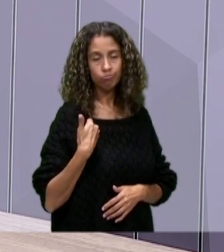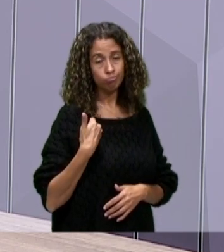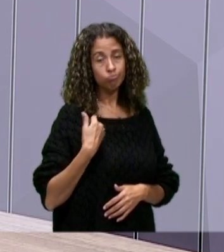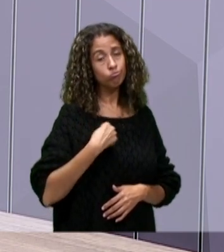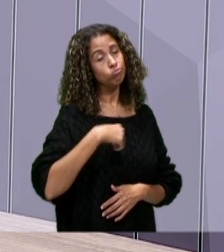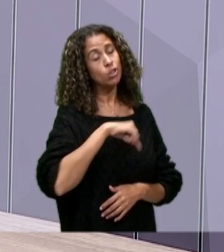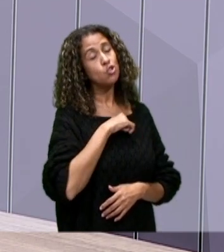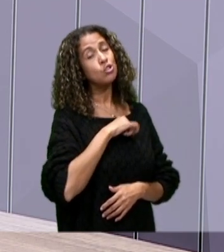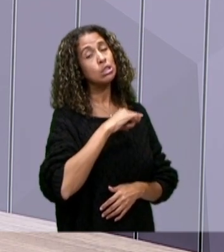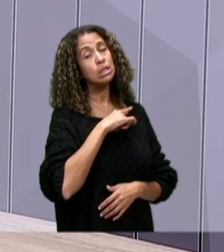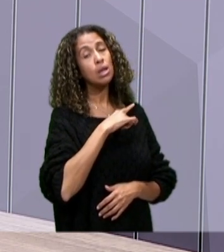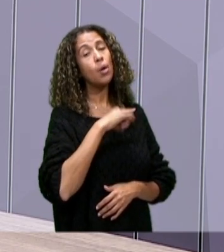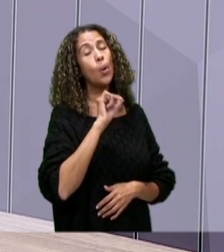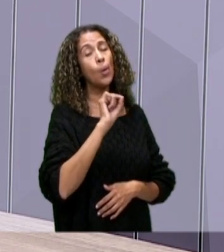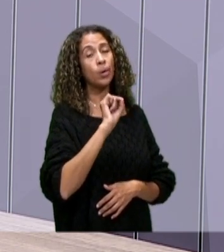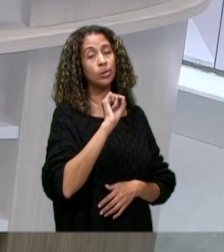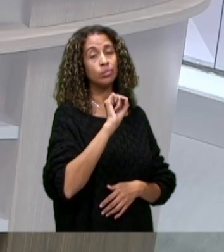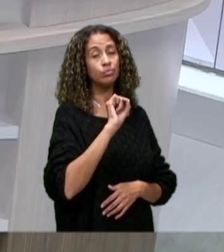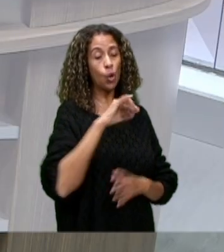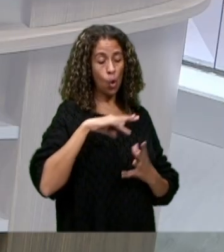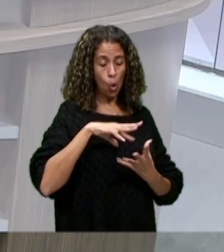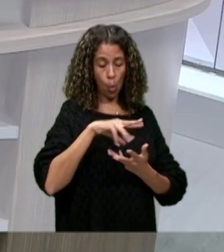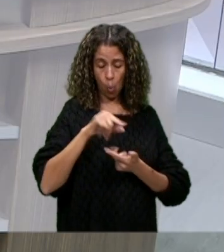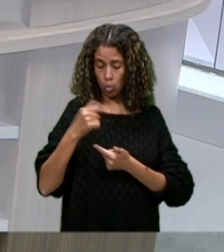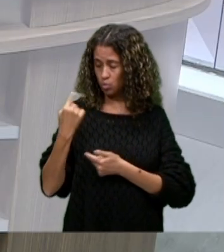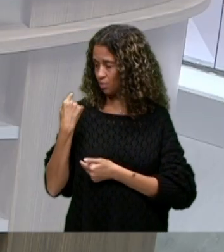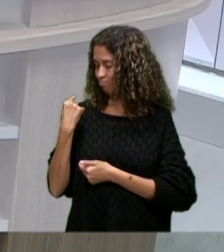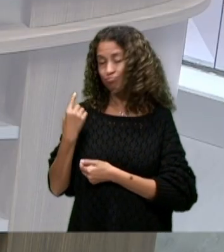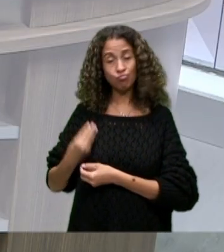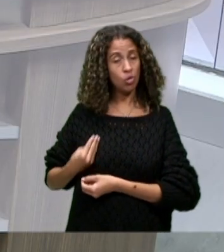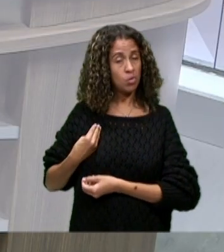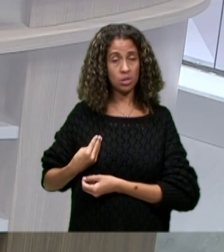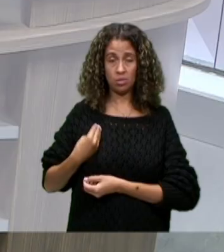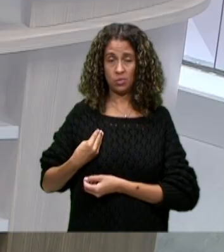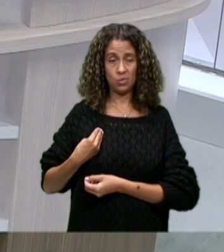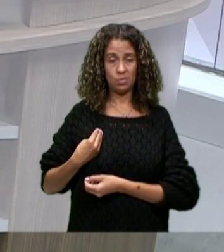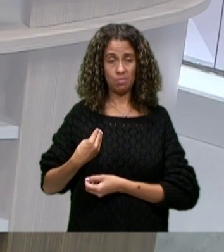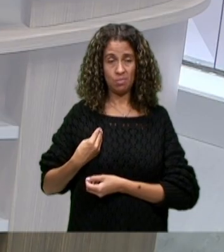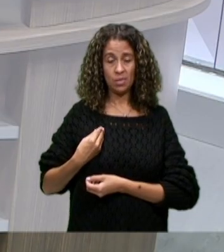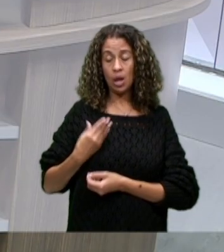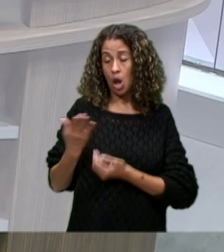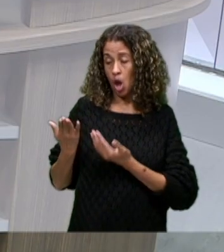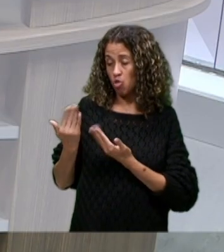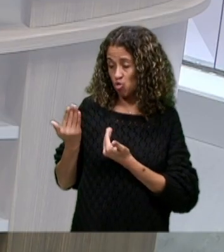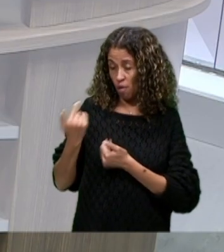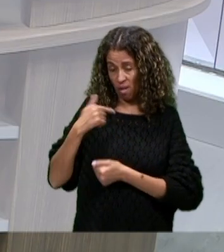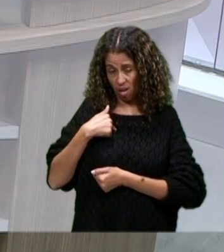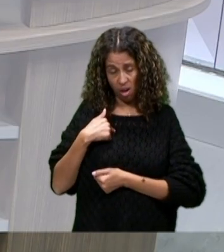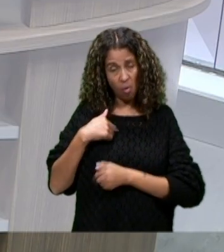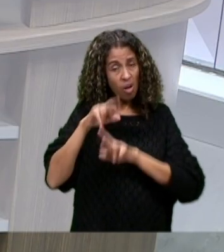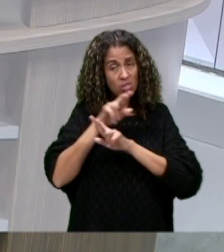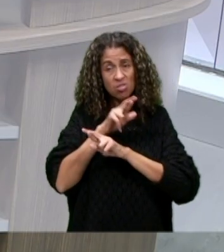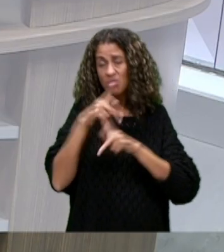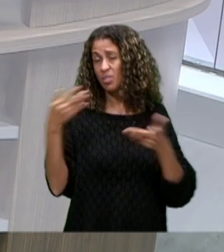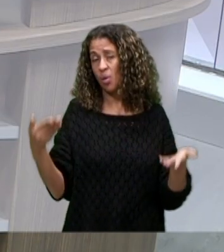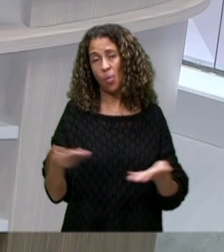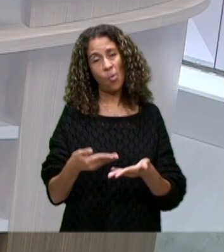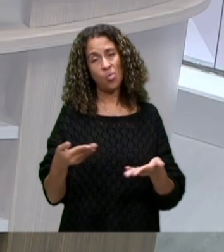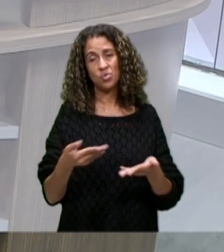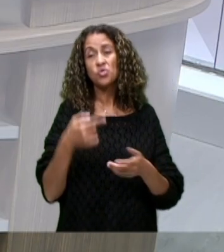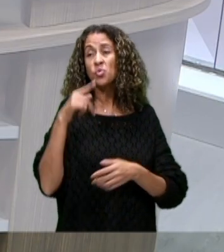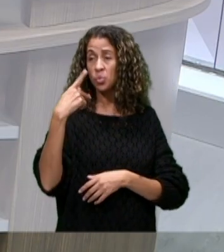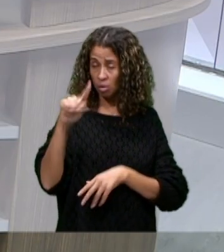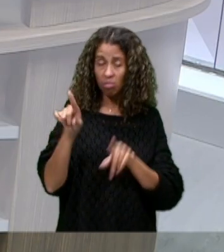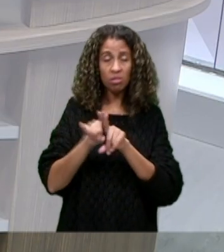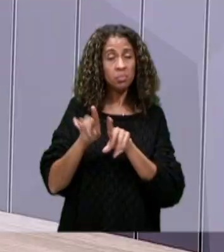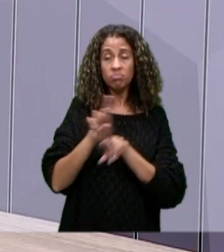tem essa questão, aquele mundo já não existe mais, nem aquilo no qual eu fui adolescente, no qual você foi adolescente, é um mundo que já não existe mais.